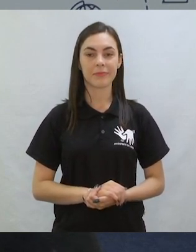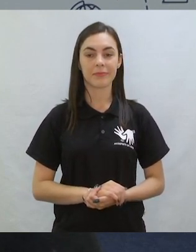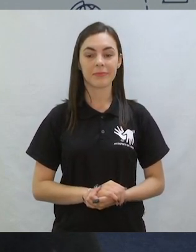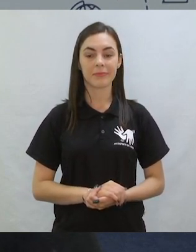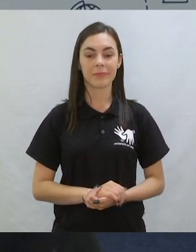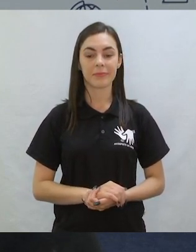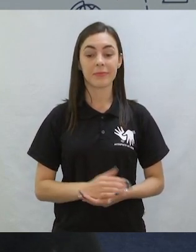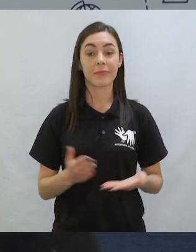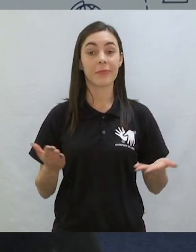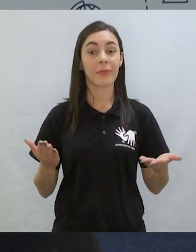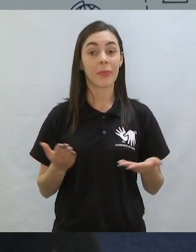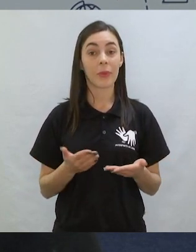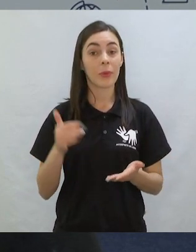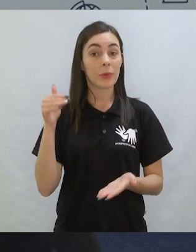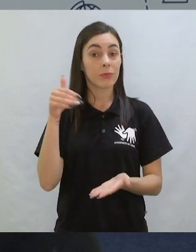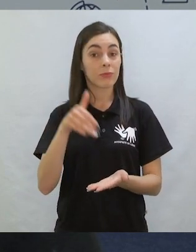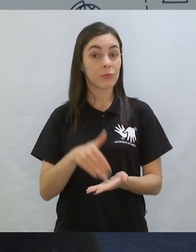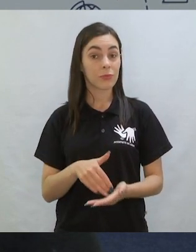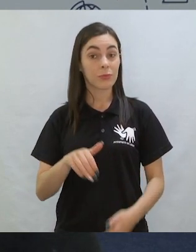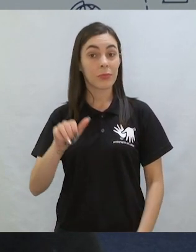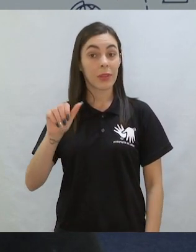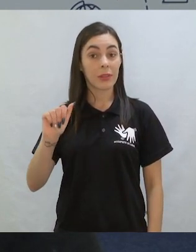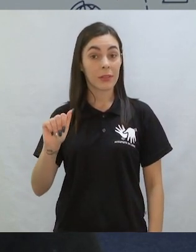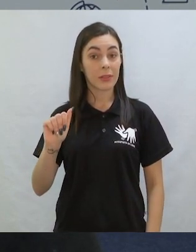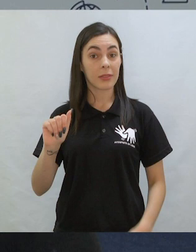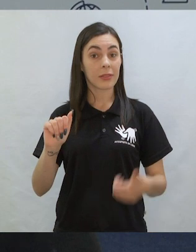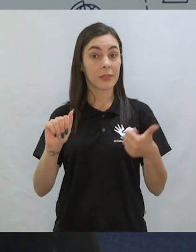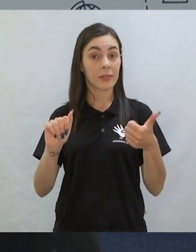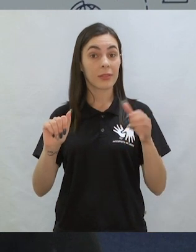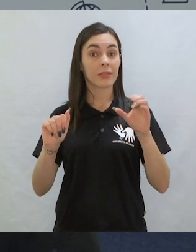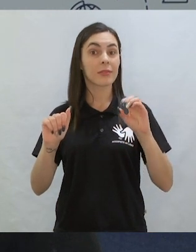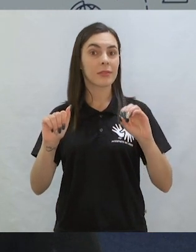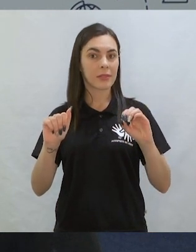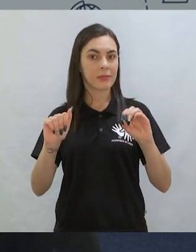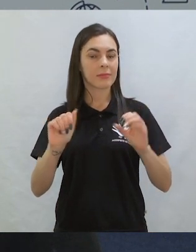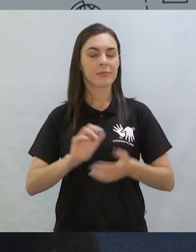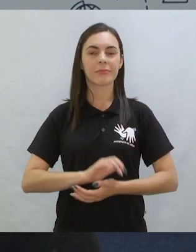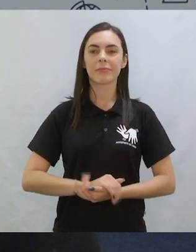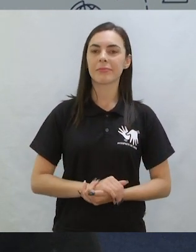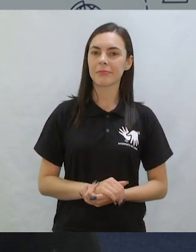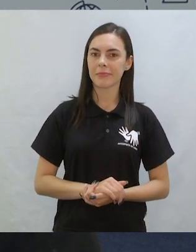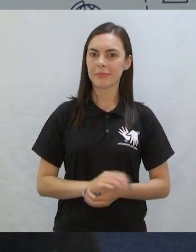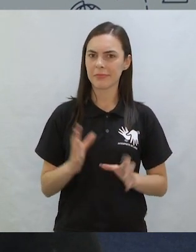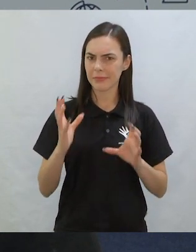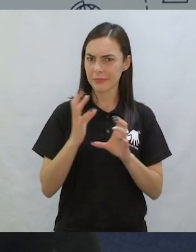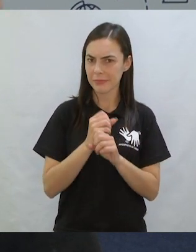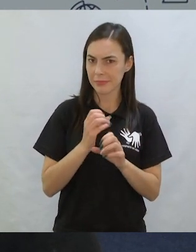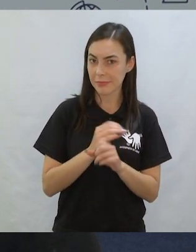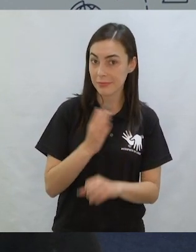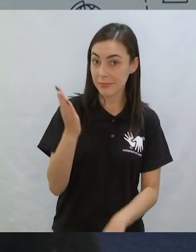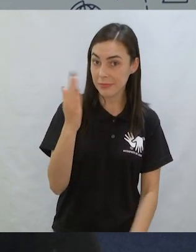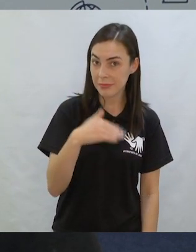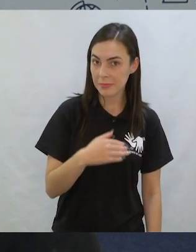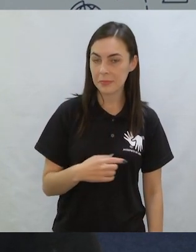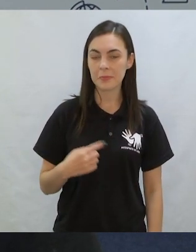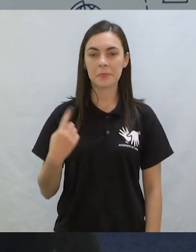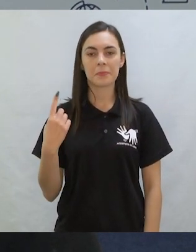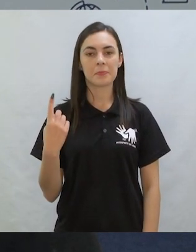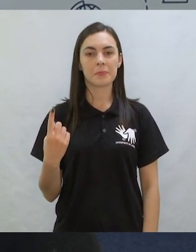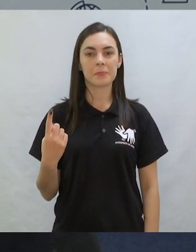letra aqui. E esta última é a letra de número 10. Vamos contar,